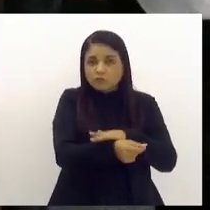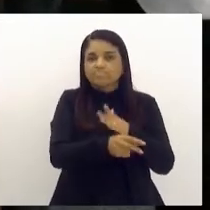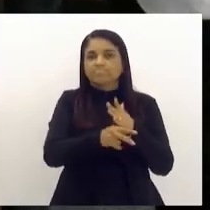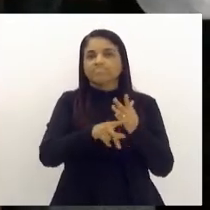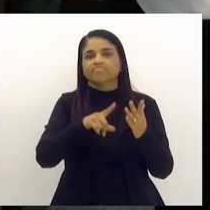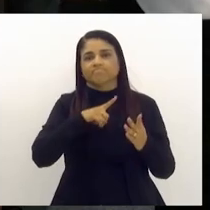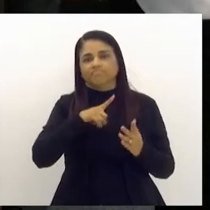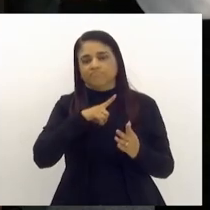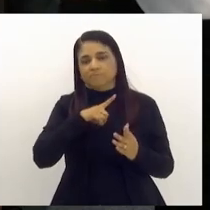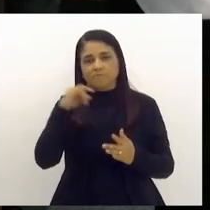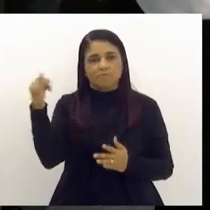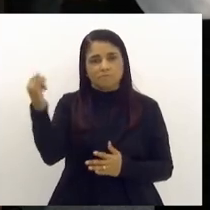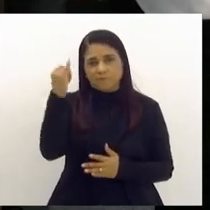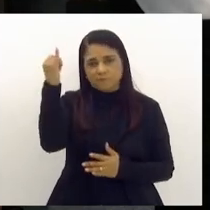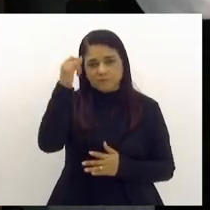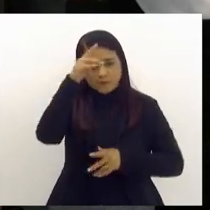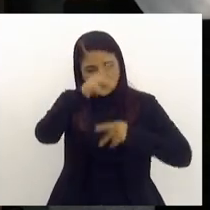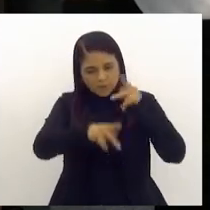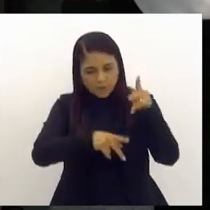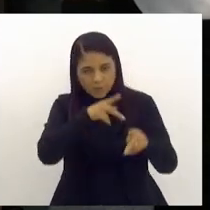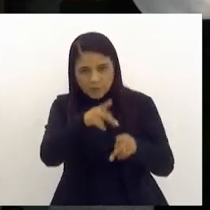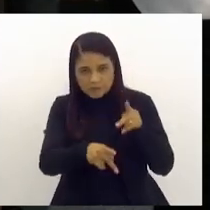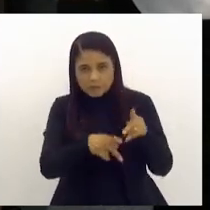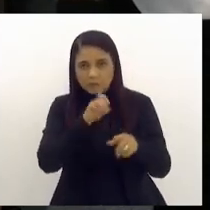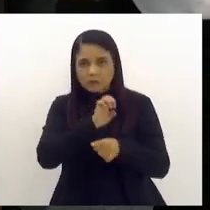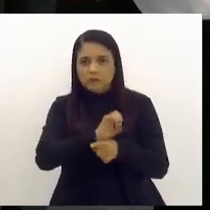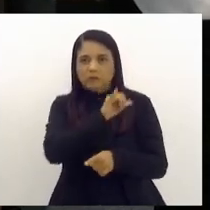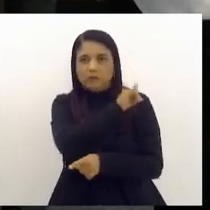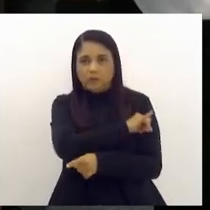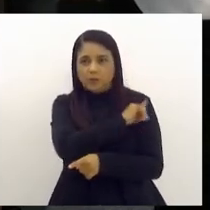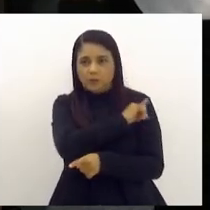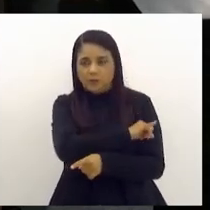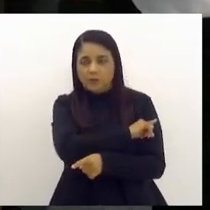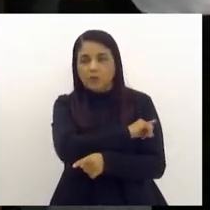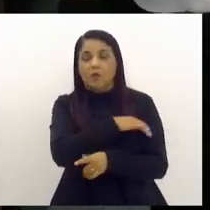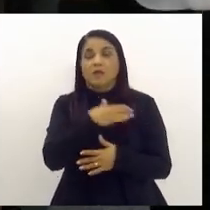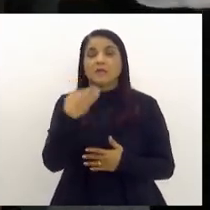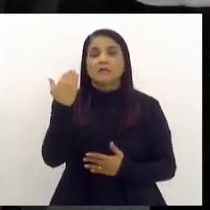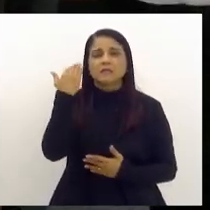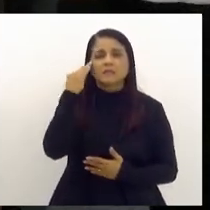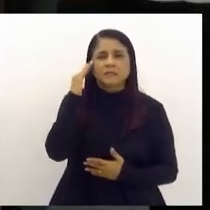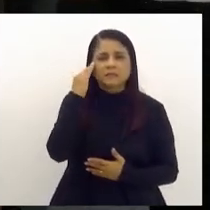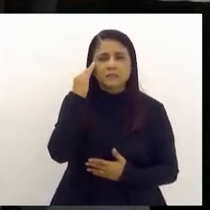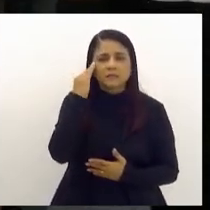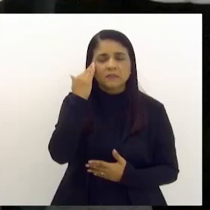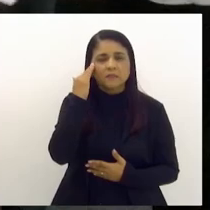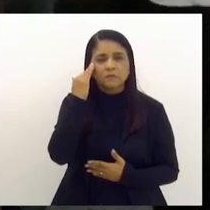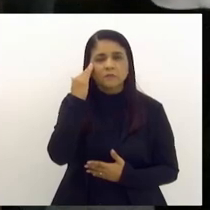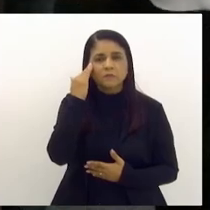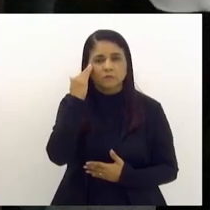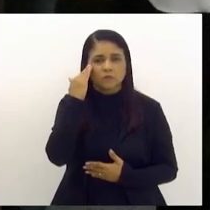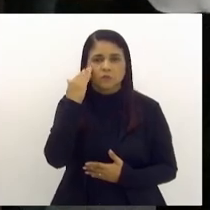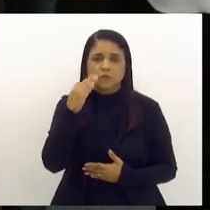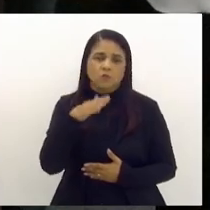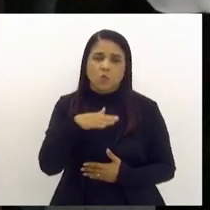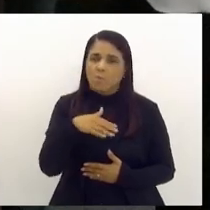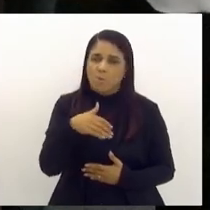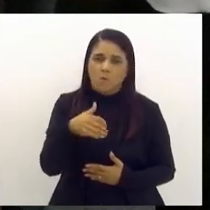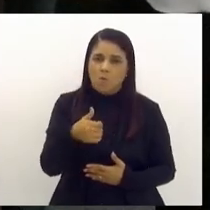sentido para a população do Estado do Rio de Janeiro, senhor presidente. E compreendemos que esse não é o